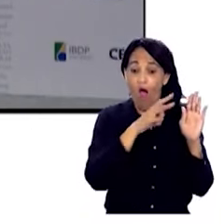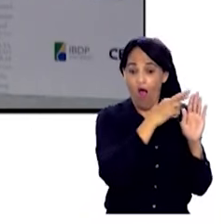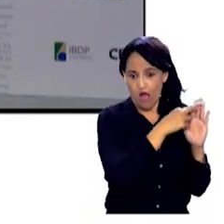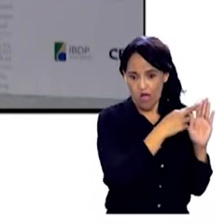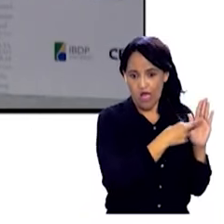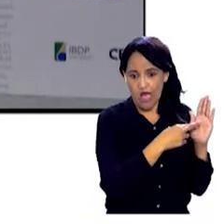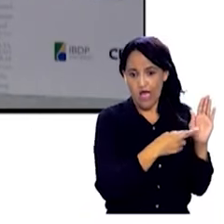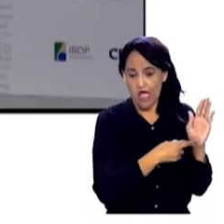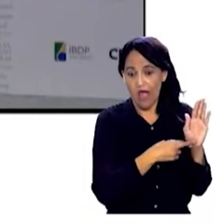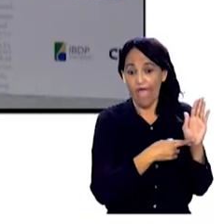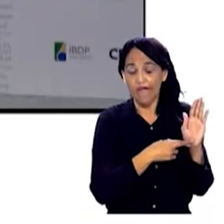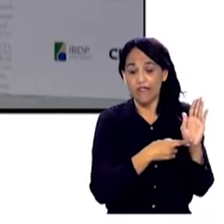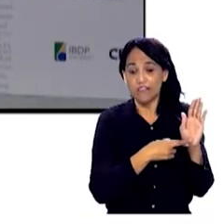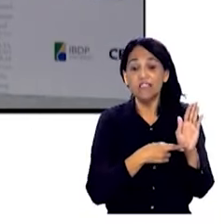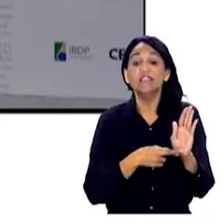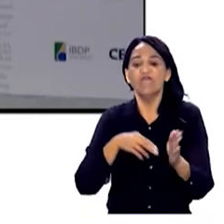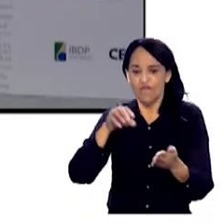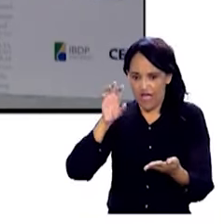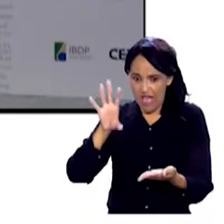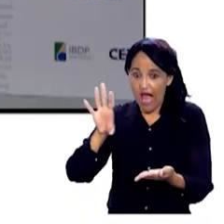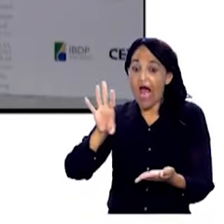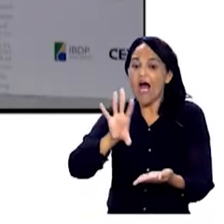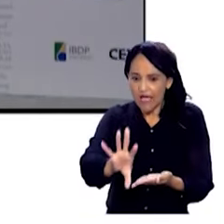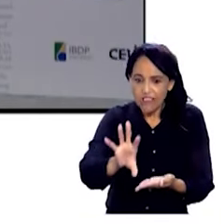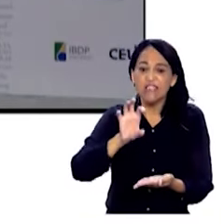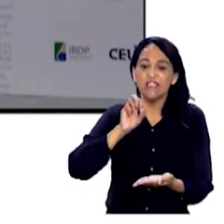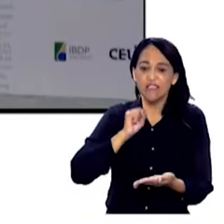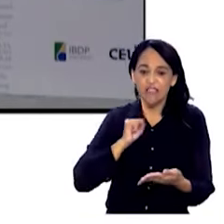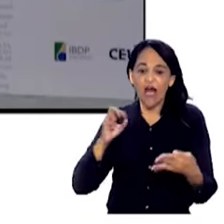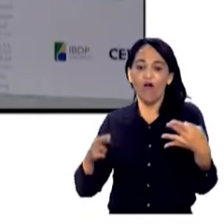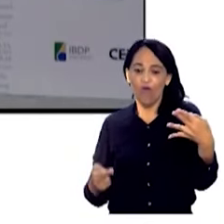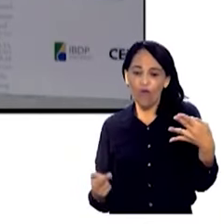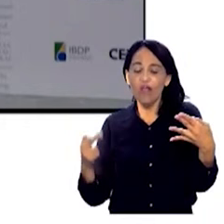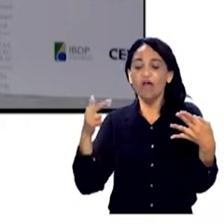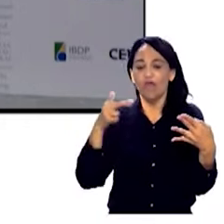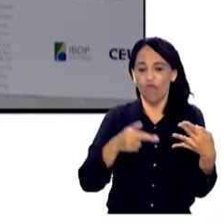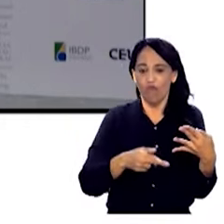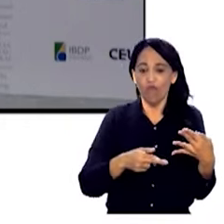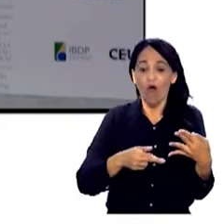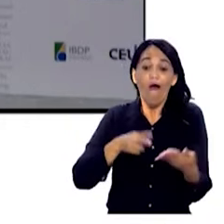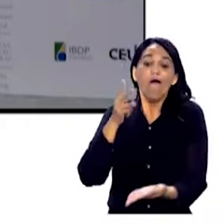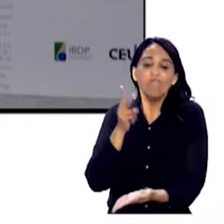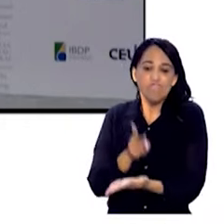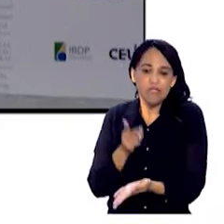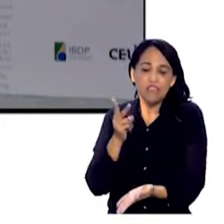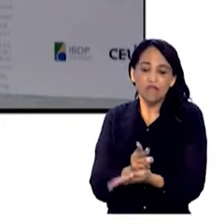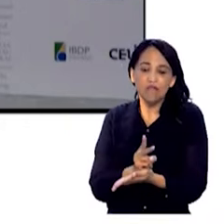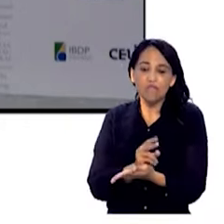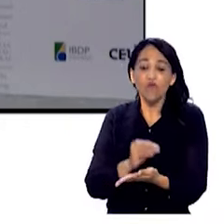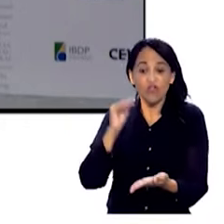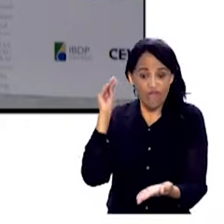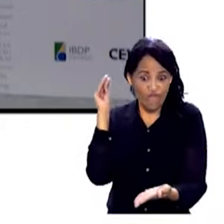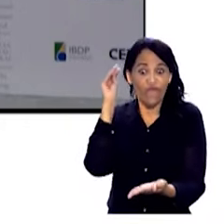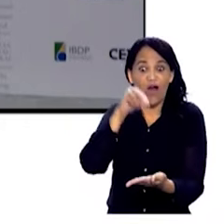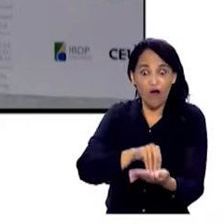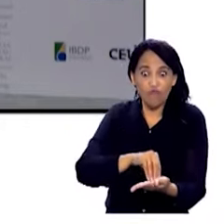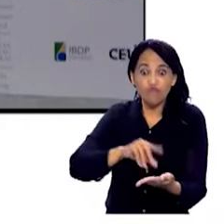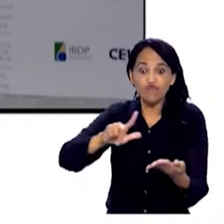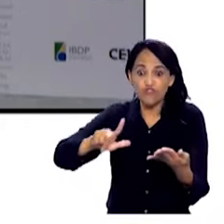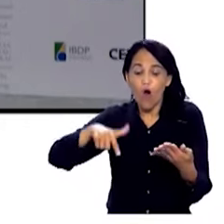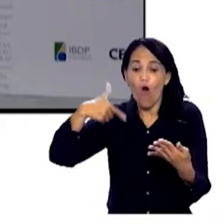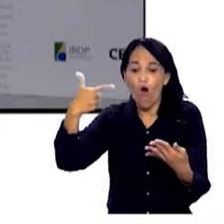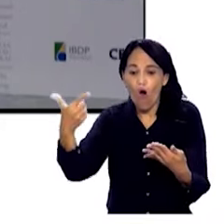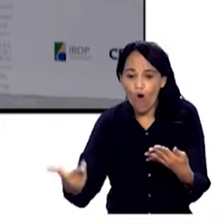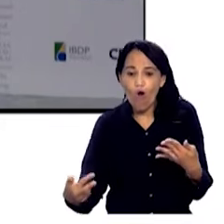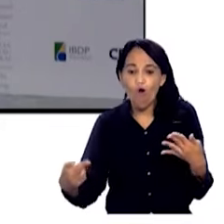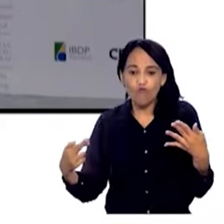admissão dos recursos muitas vezes apesar do não cumprimento de outros requisitos eventualmente incidentes Então essa é